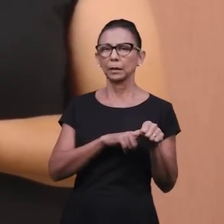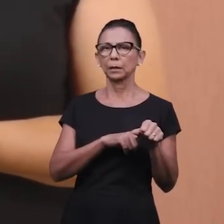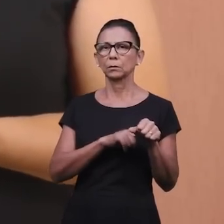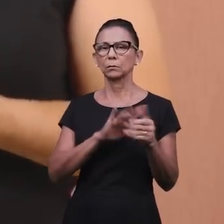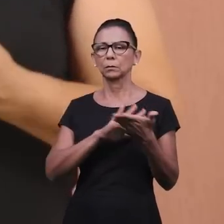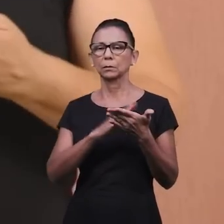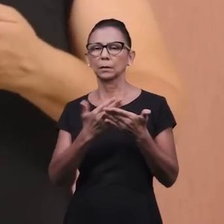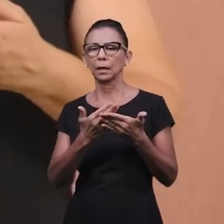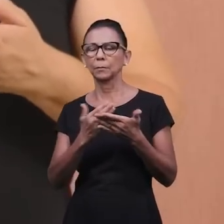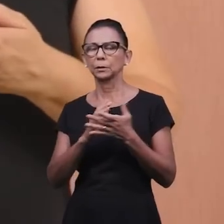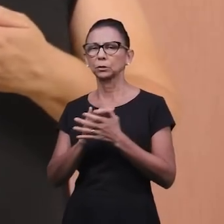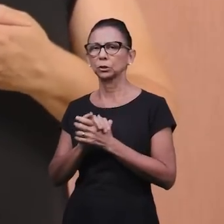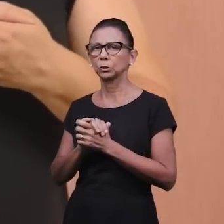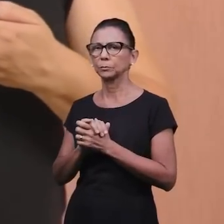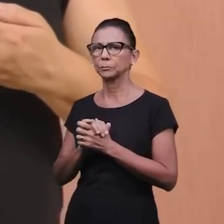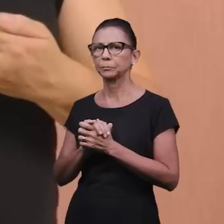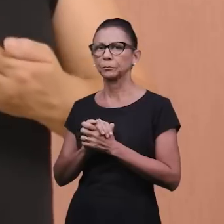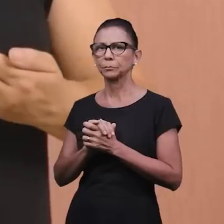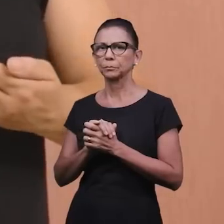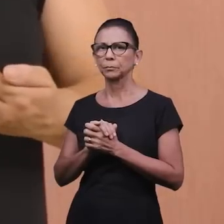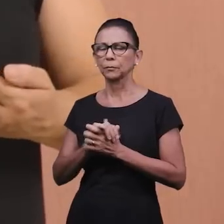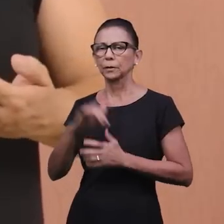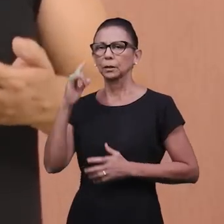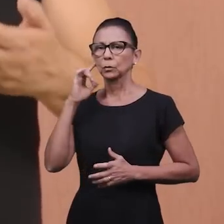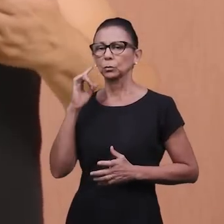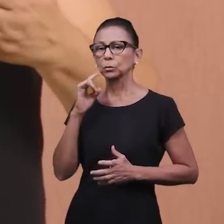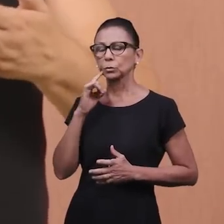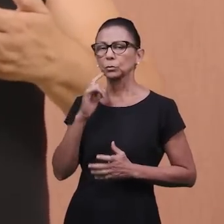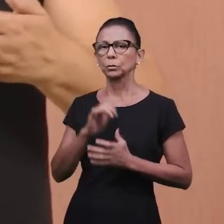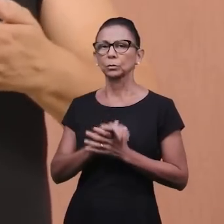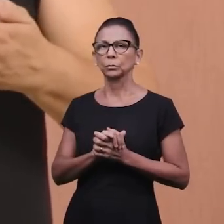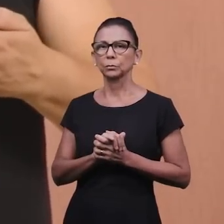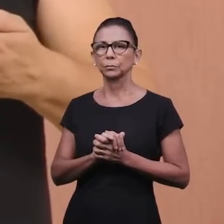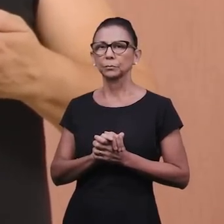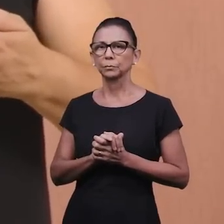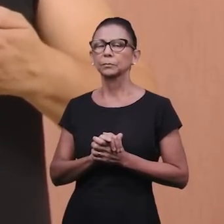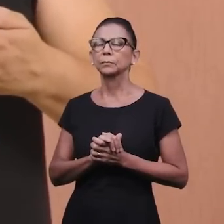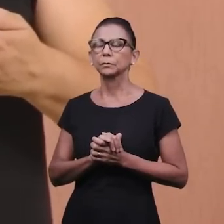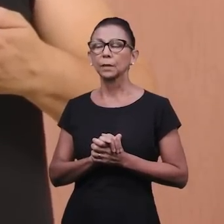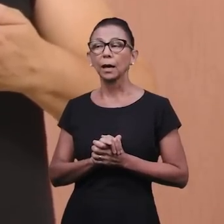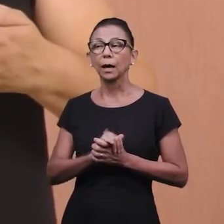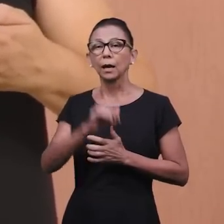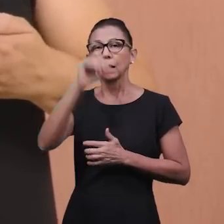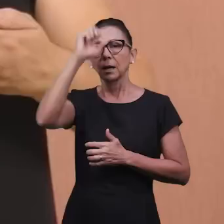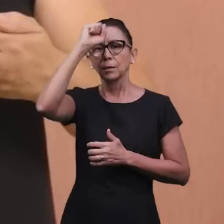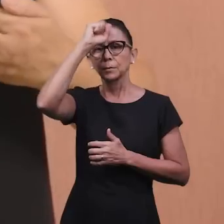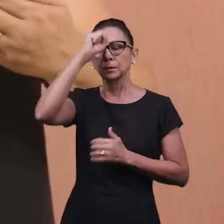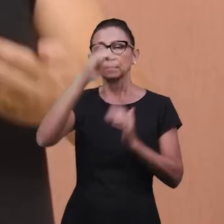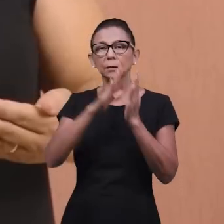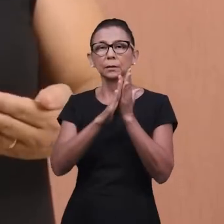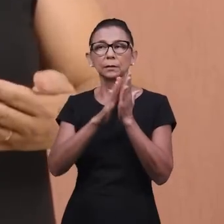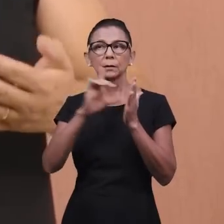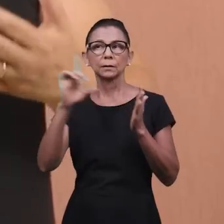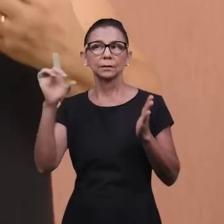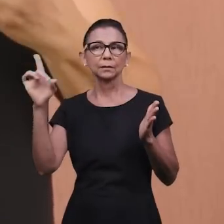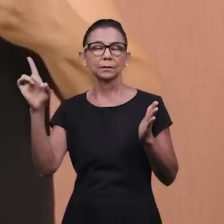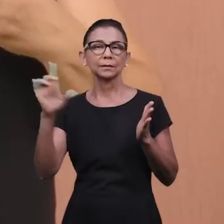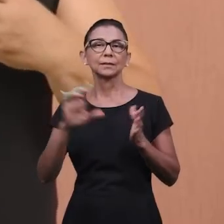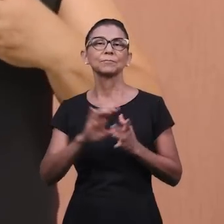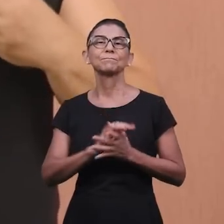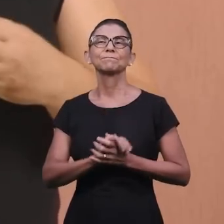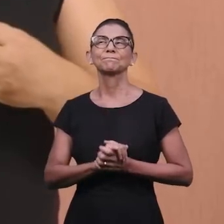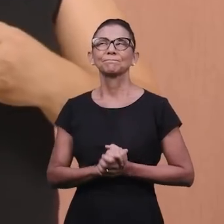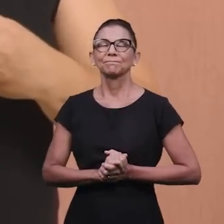história bíblica. Ensinando a história bíblica, vai trabalhando a sequência desses acontecimentos